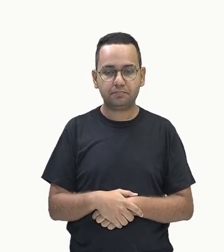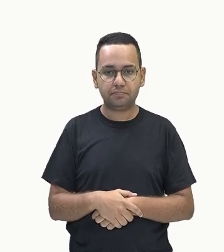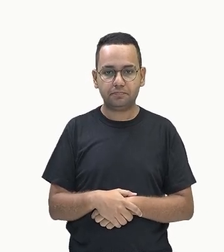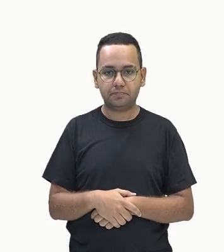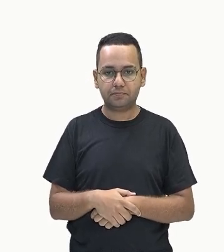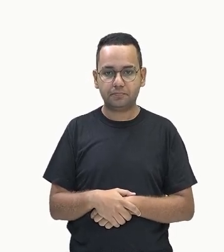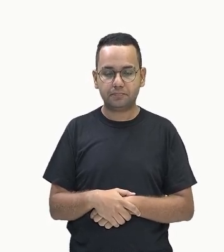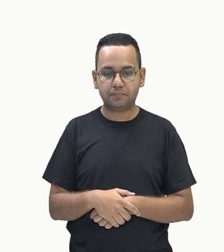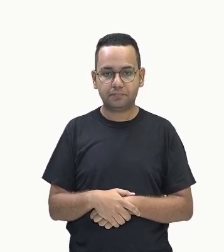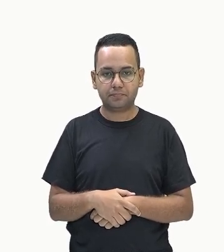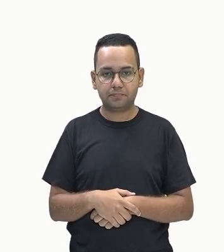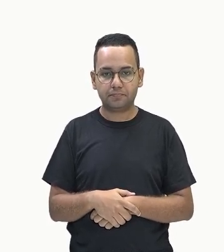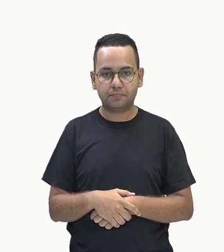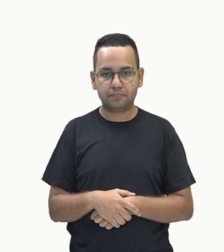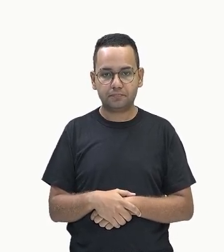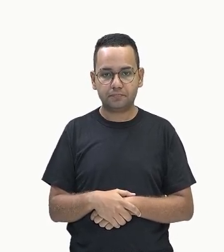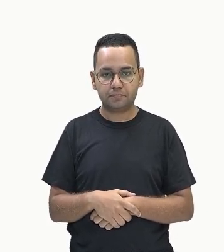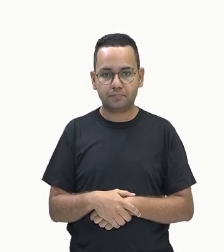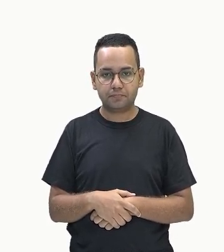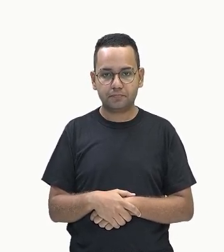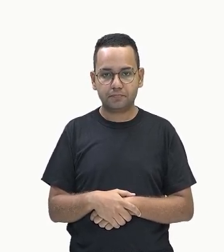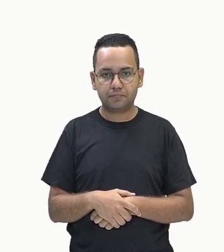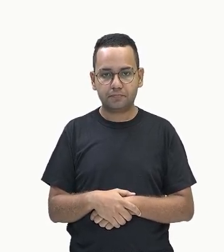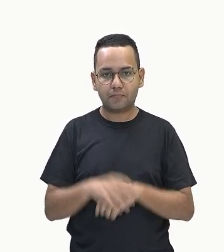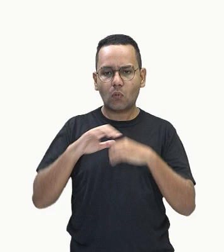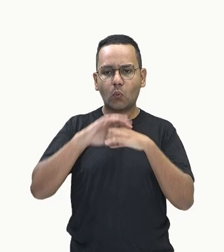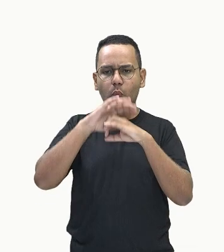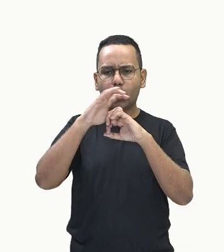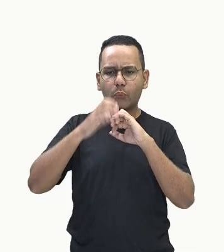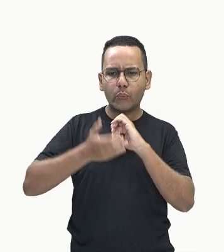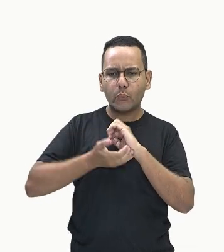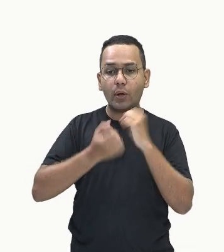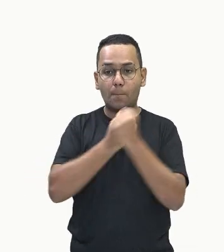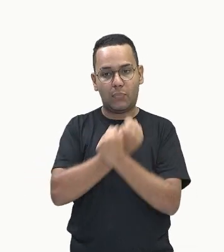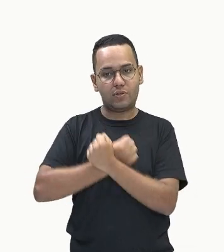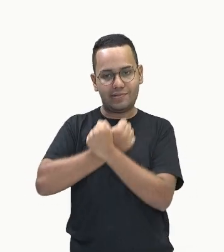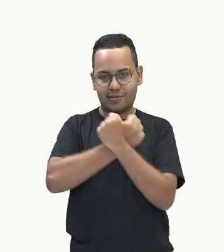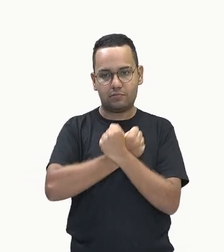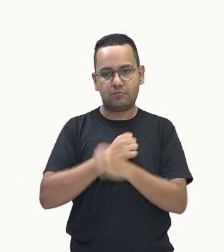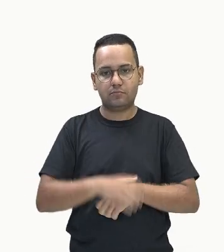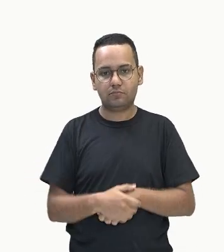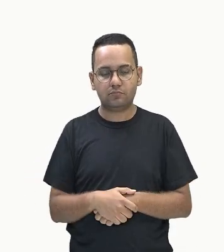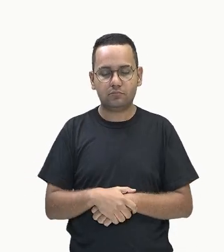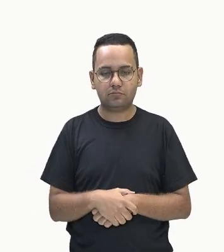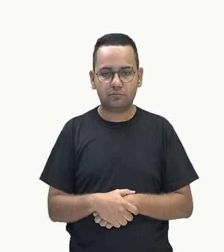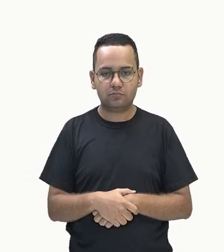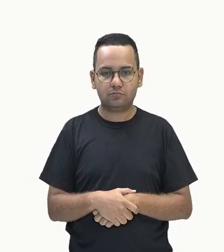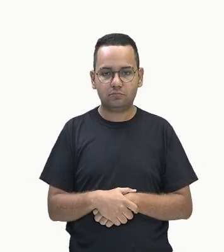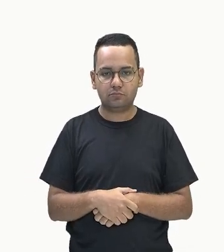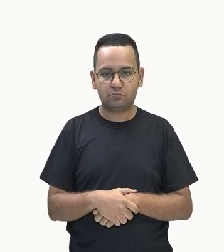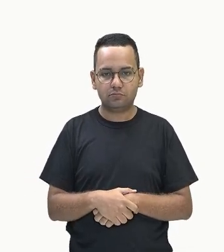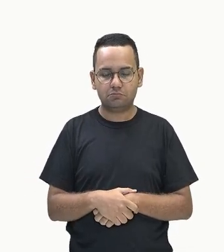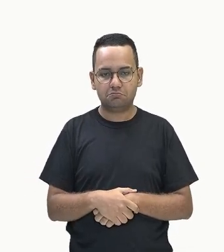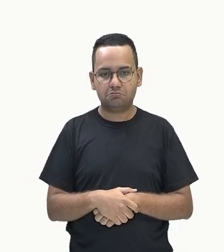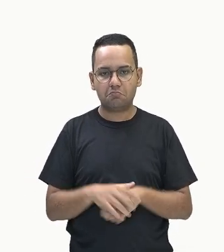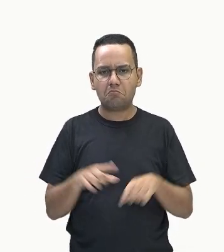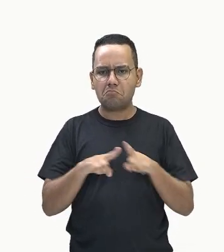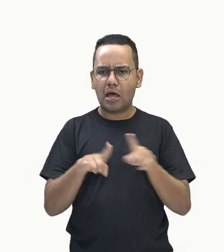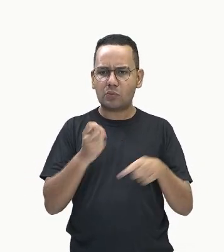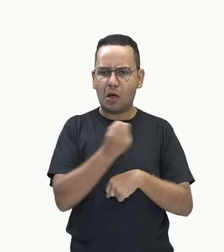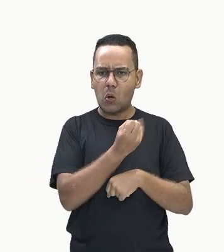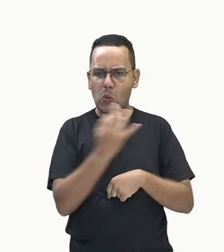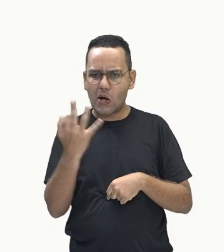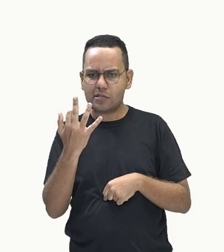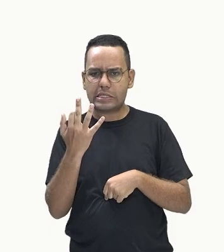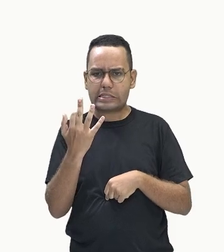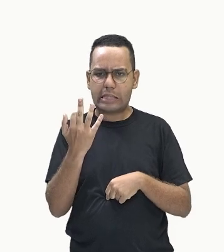Lembrando que esse tecido é um tecido de revestimento. Portanto, ele não vai ter uma quantidade muito grande de células, ele tem que ter uma